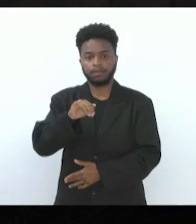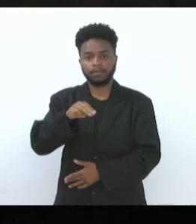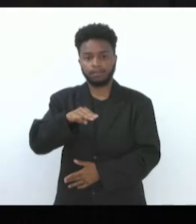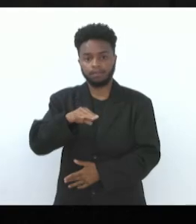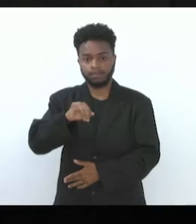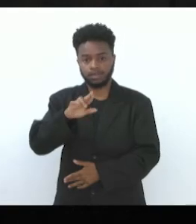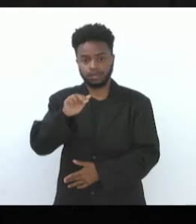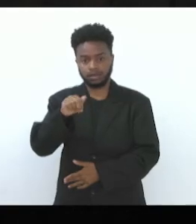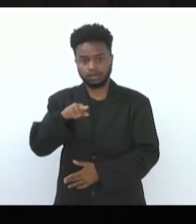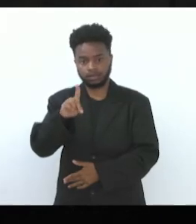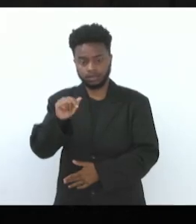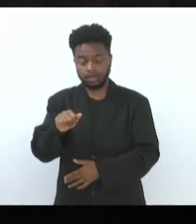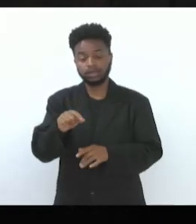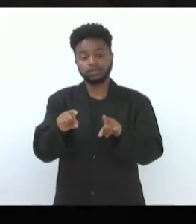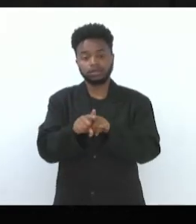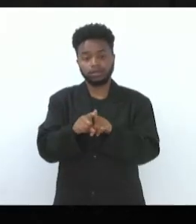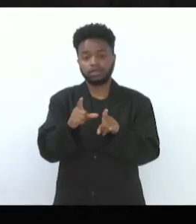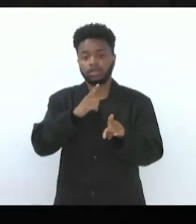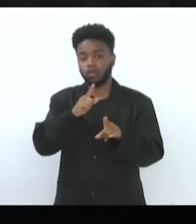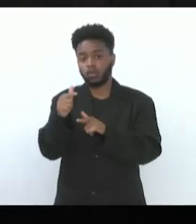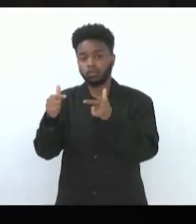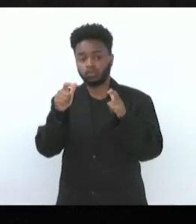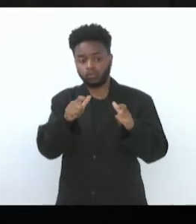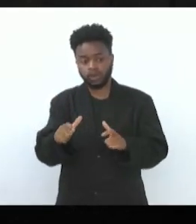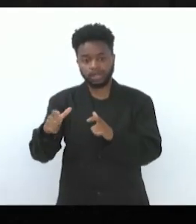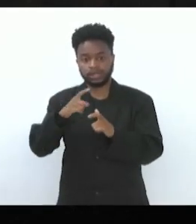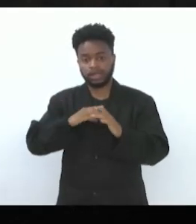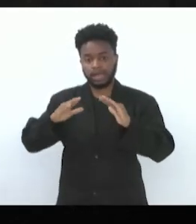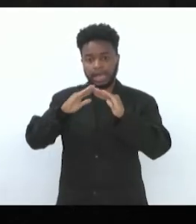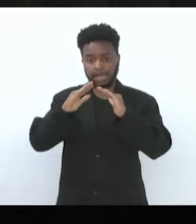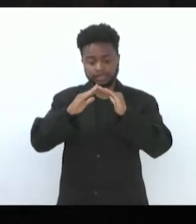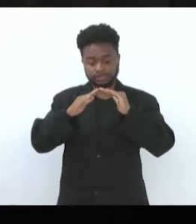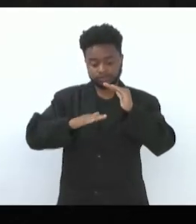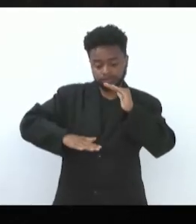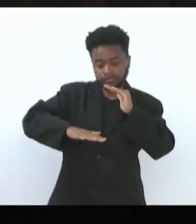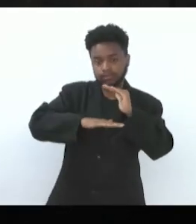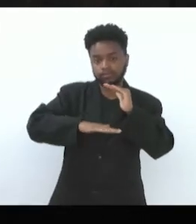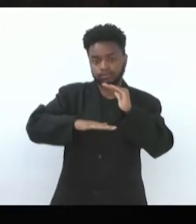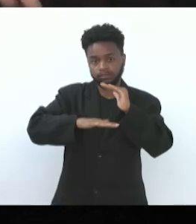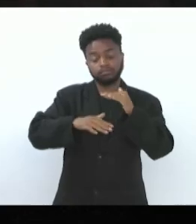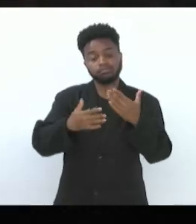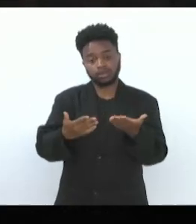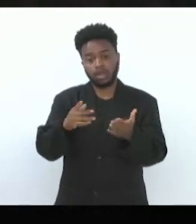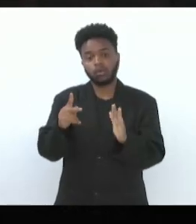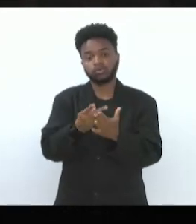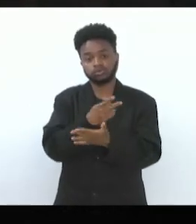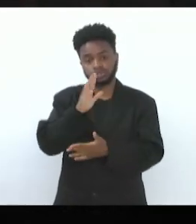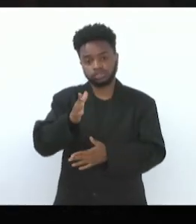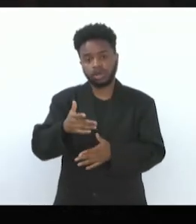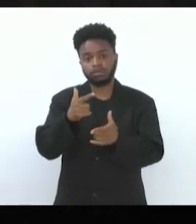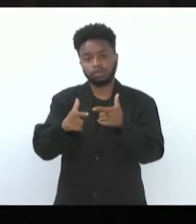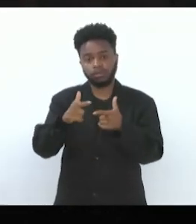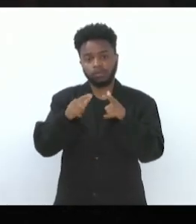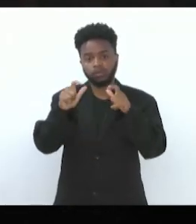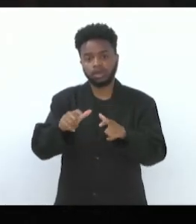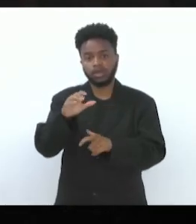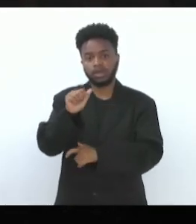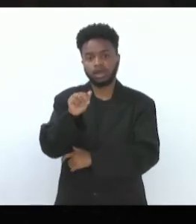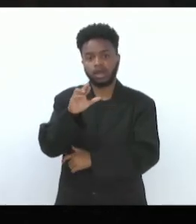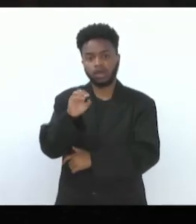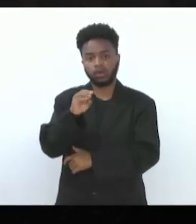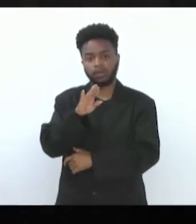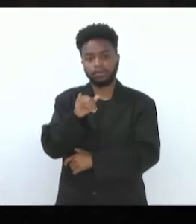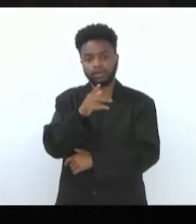grande parte das casas está em cima. Tem outras áreas da Zona Oeste que as casas estão em cima. Já aconteceu o desastre lá na Carobinha, lá em